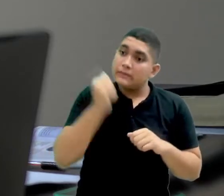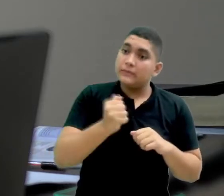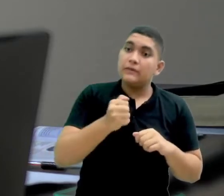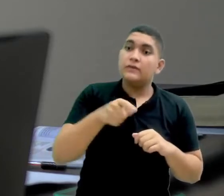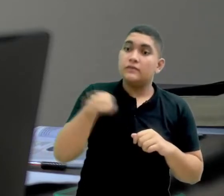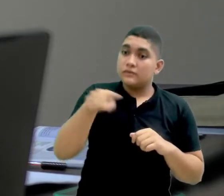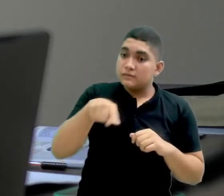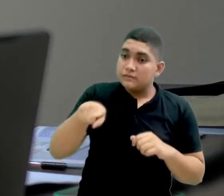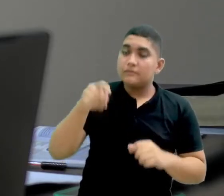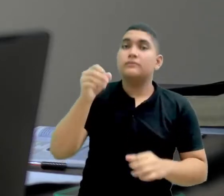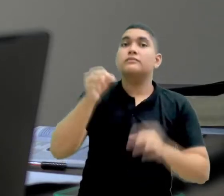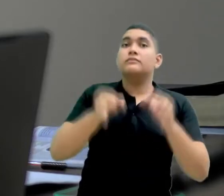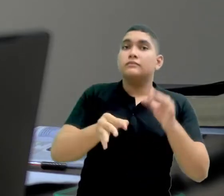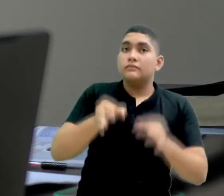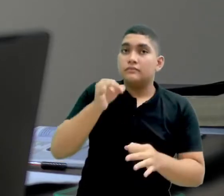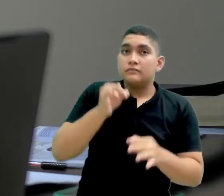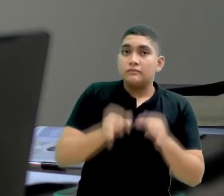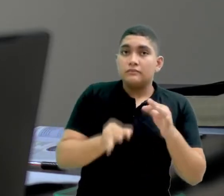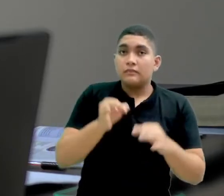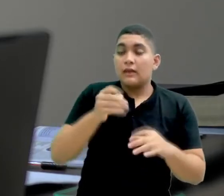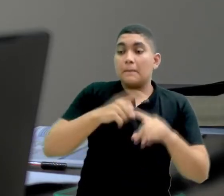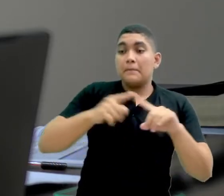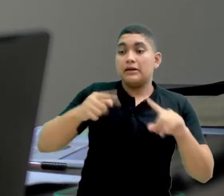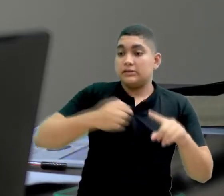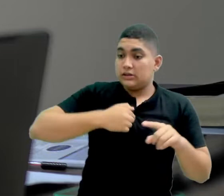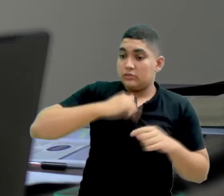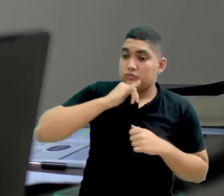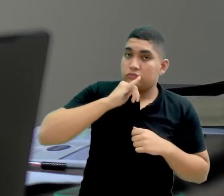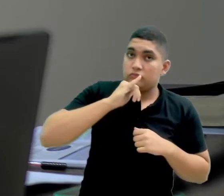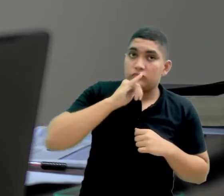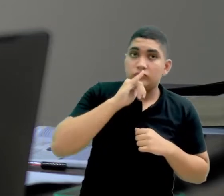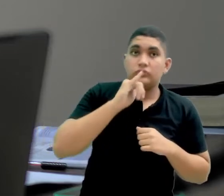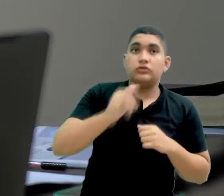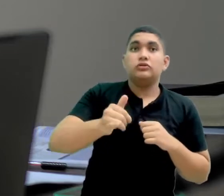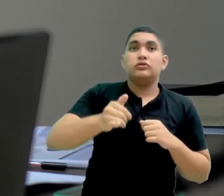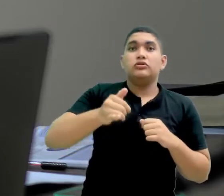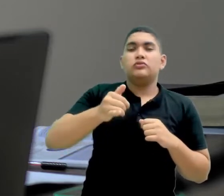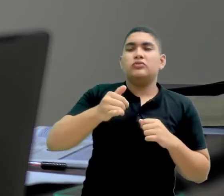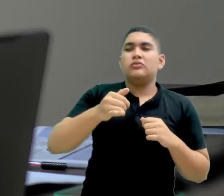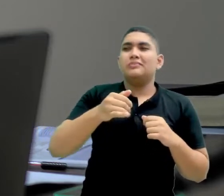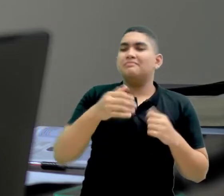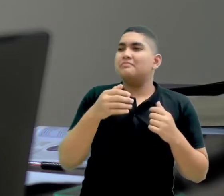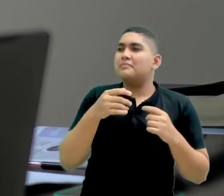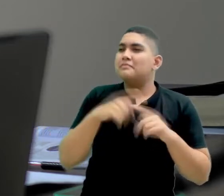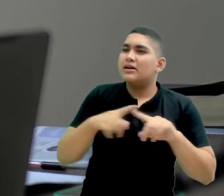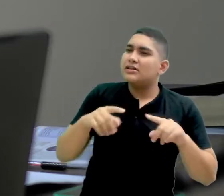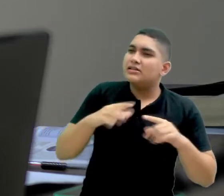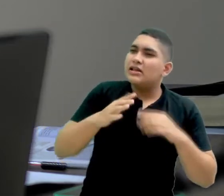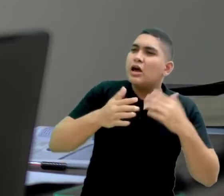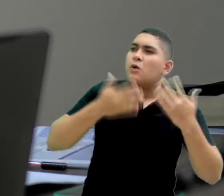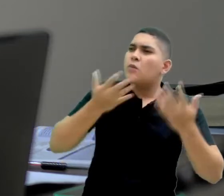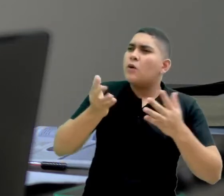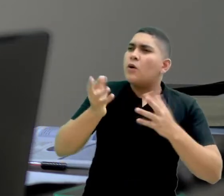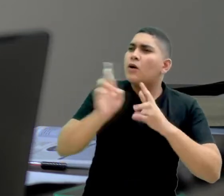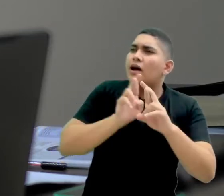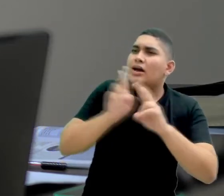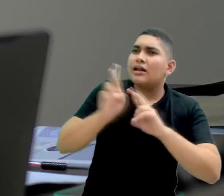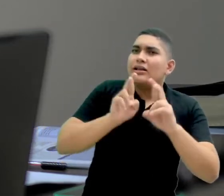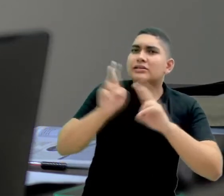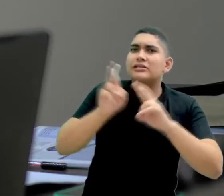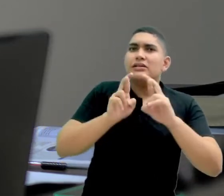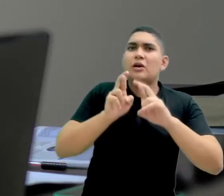ele apresenta o Evangelho, né? E qual é essa relação existente entre o Evangelho e a lei? É